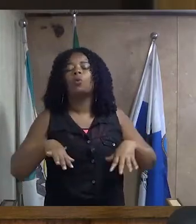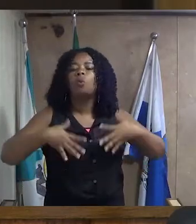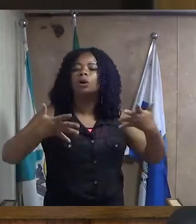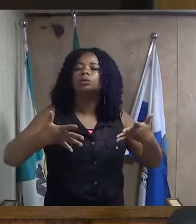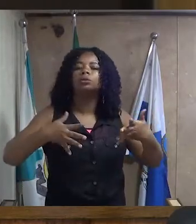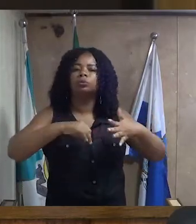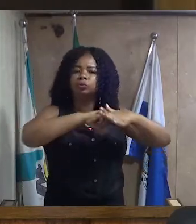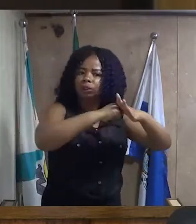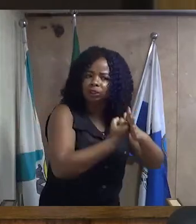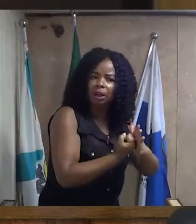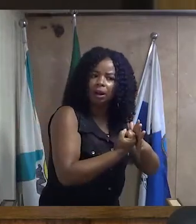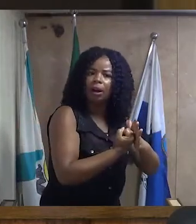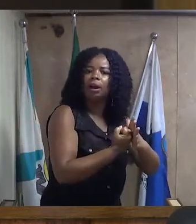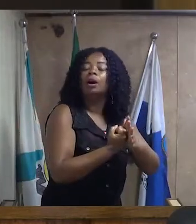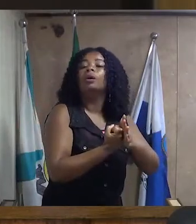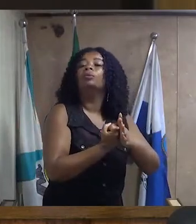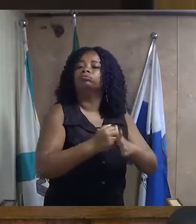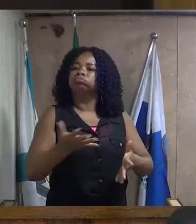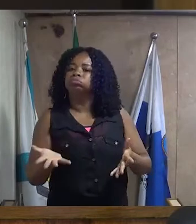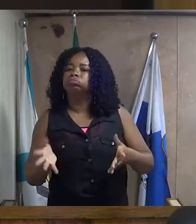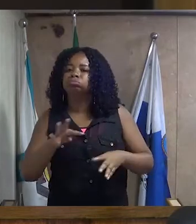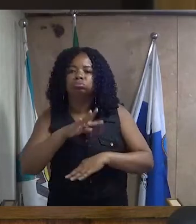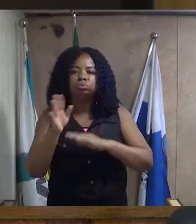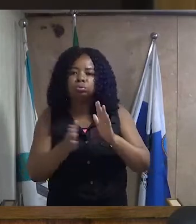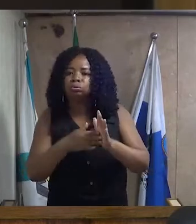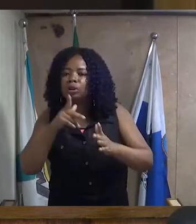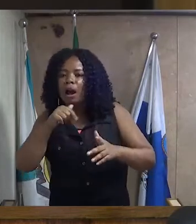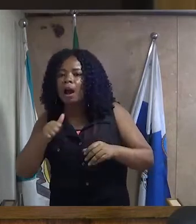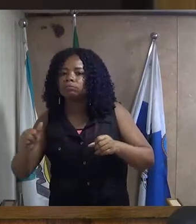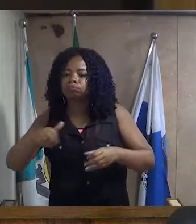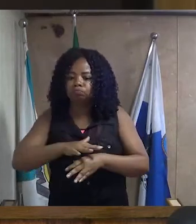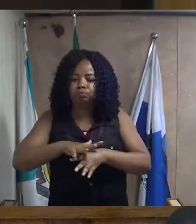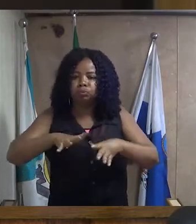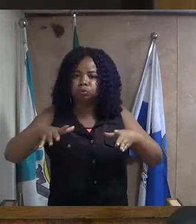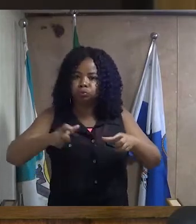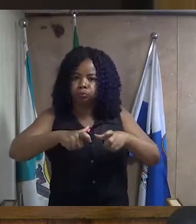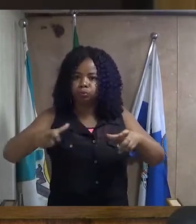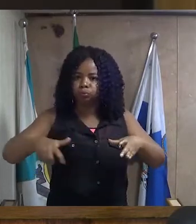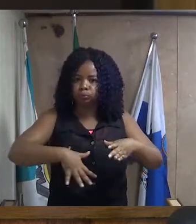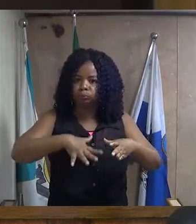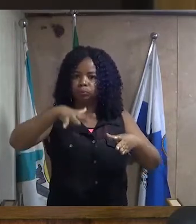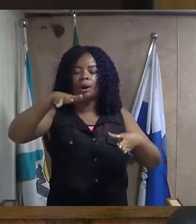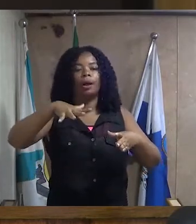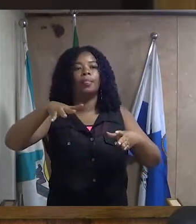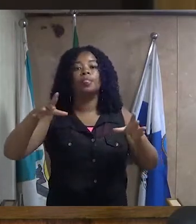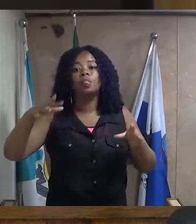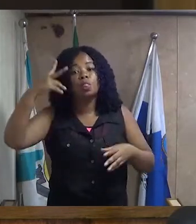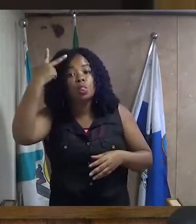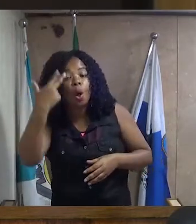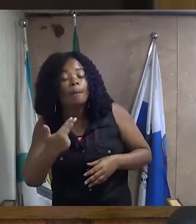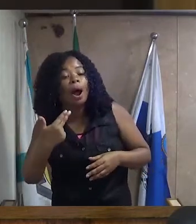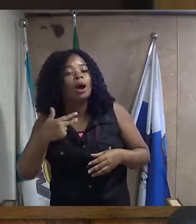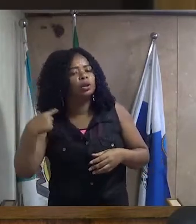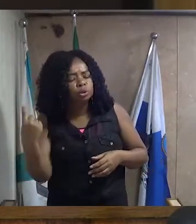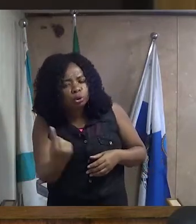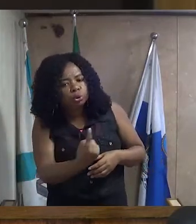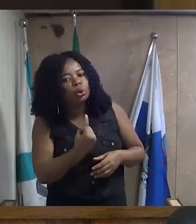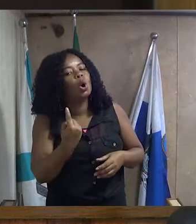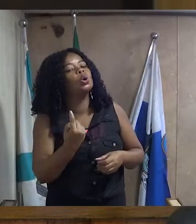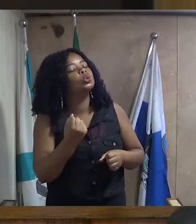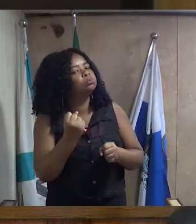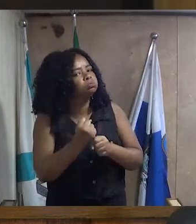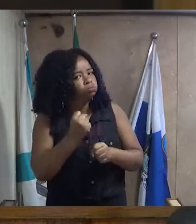normalizar ali no segundo distrito, vereador Adelson, sempre vereador Riva. O nosso prefeito é um homem realmente